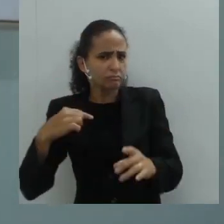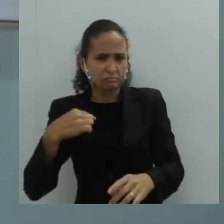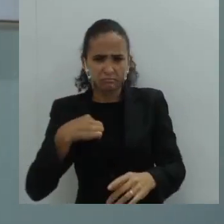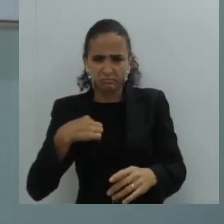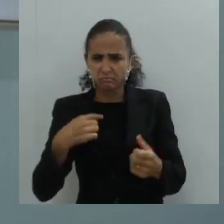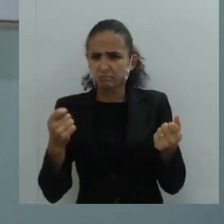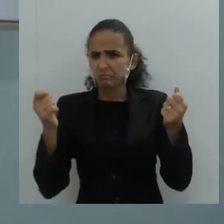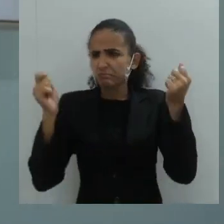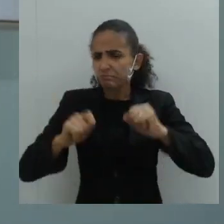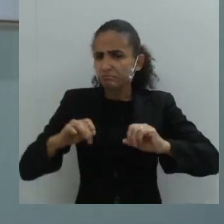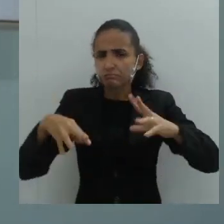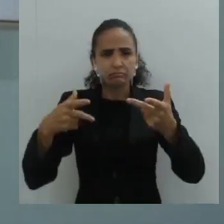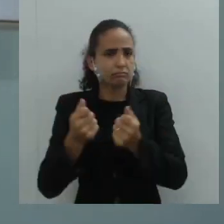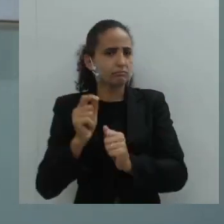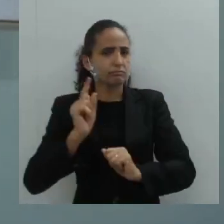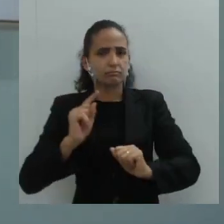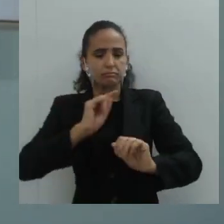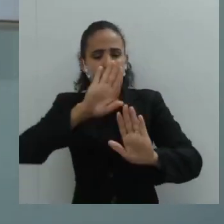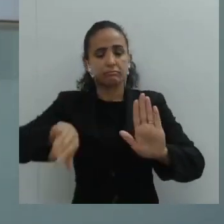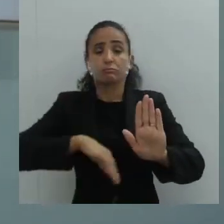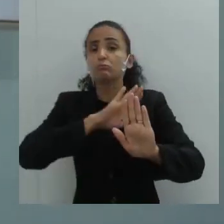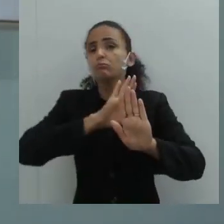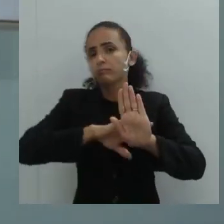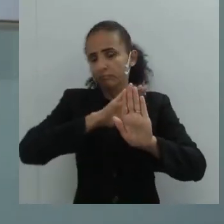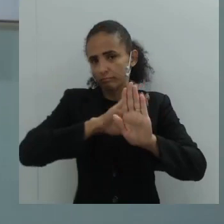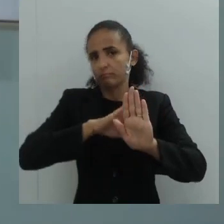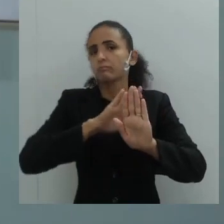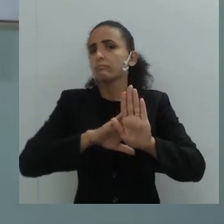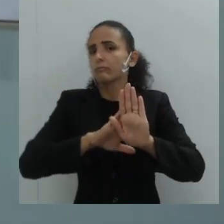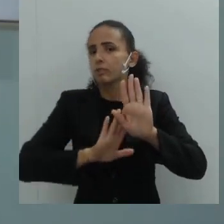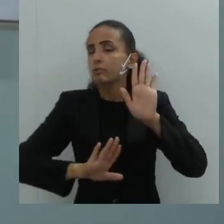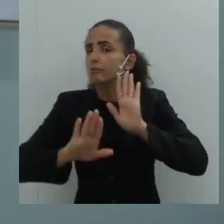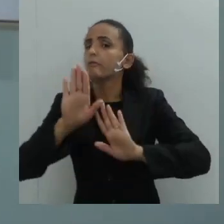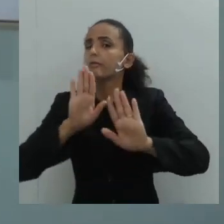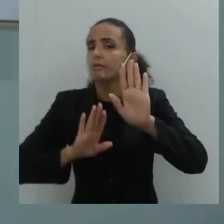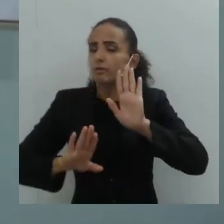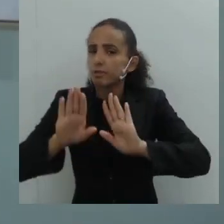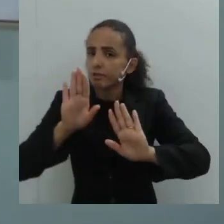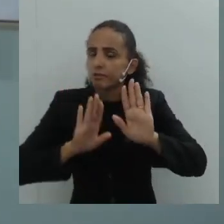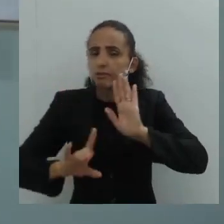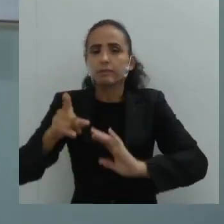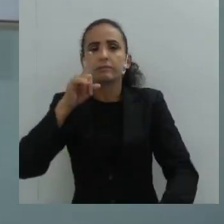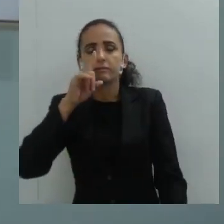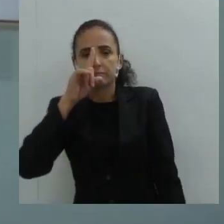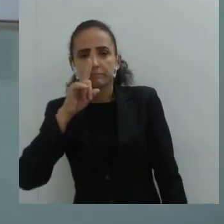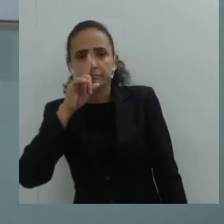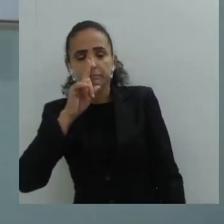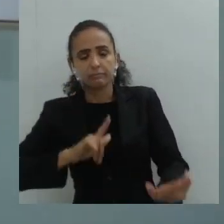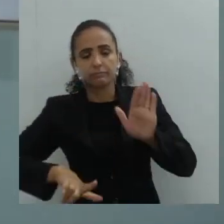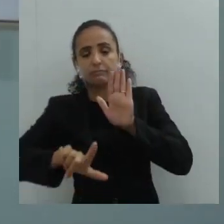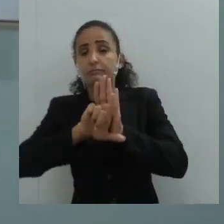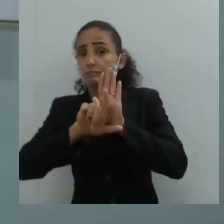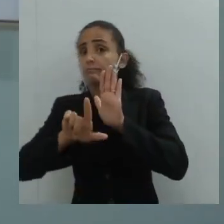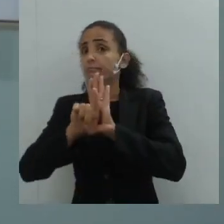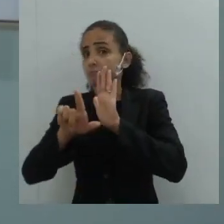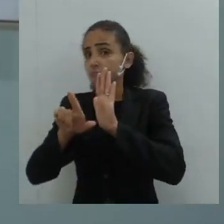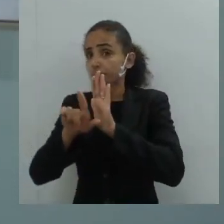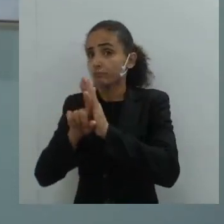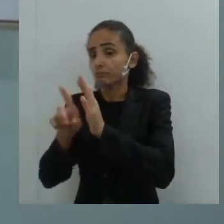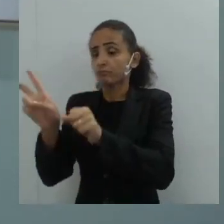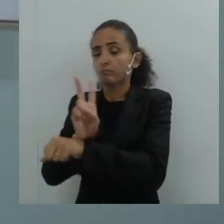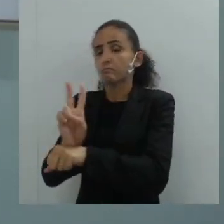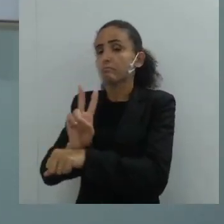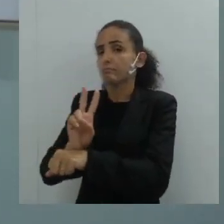tudo. Lembrar que o anonimato na internet é um engano. Lembrar que há uma lei. Lembrar que há uma